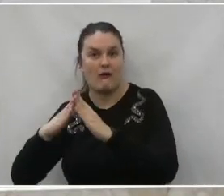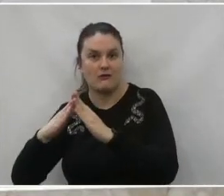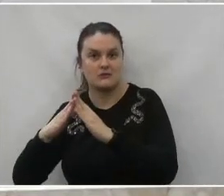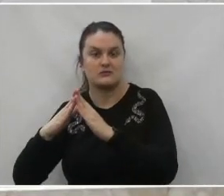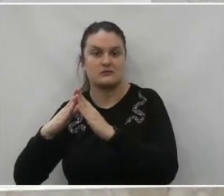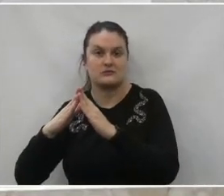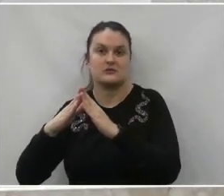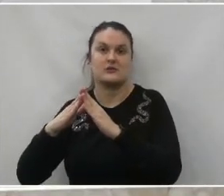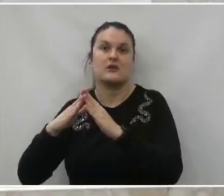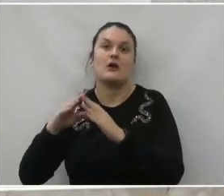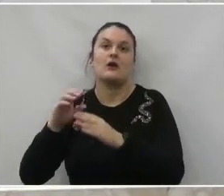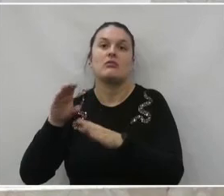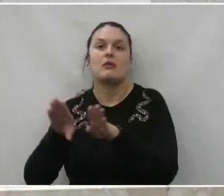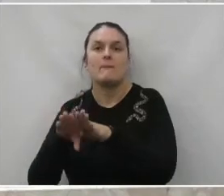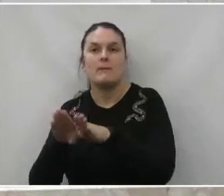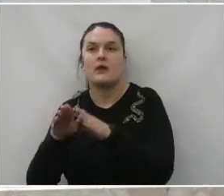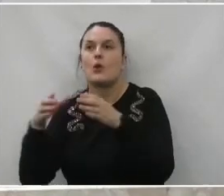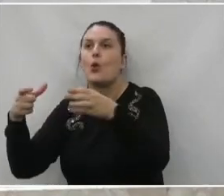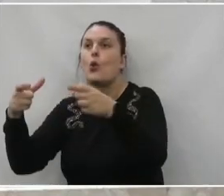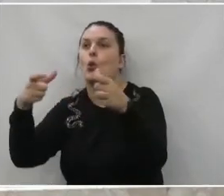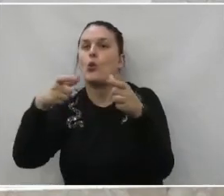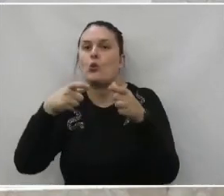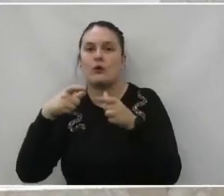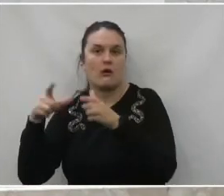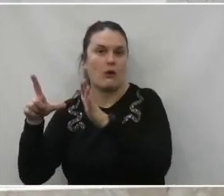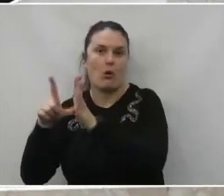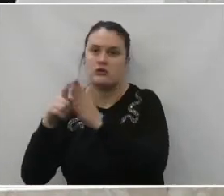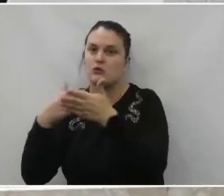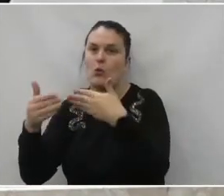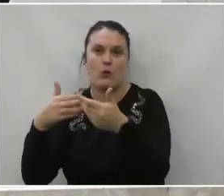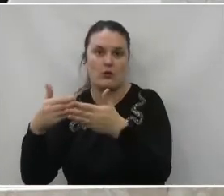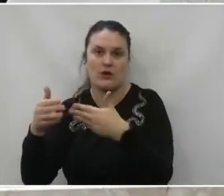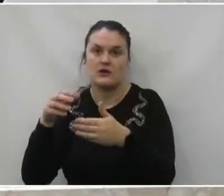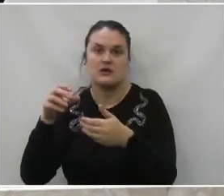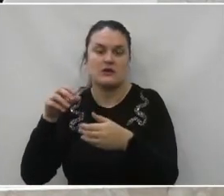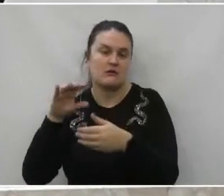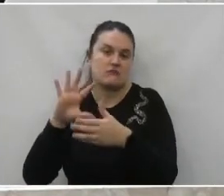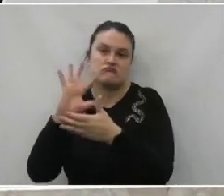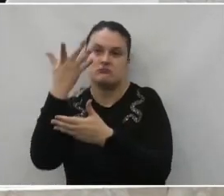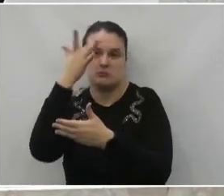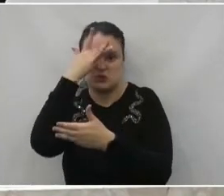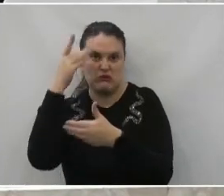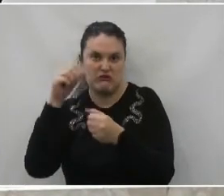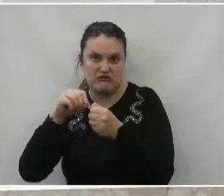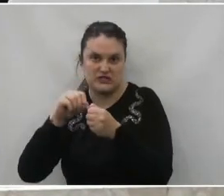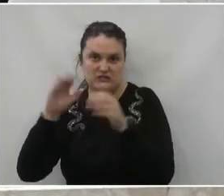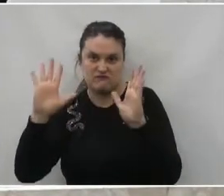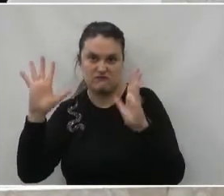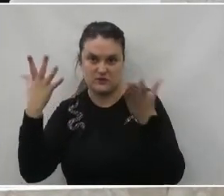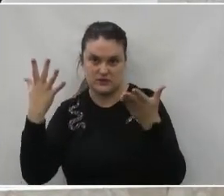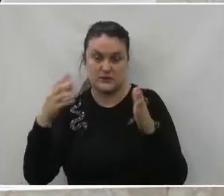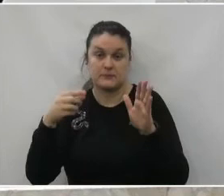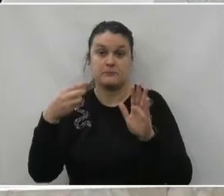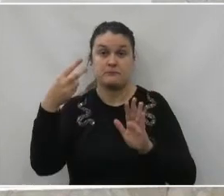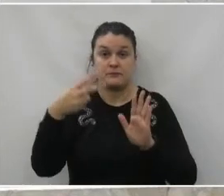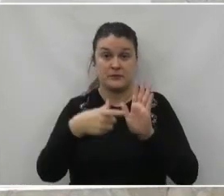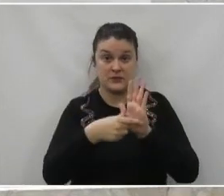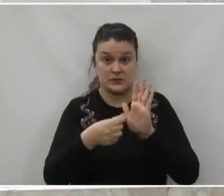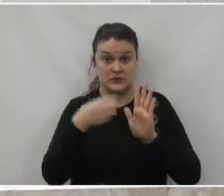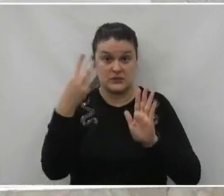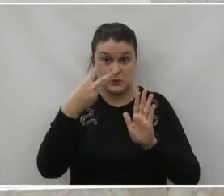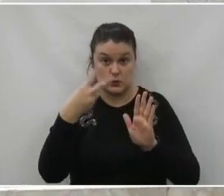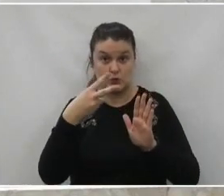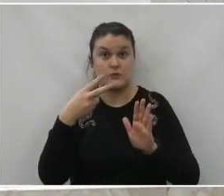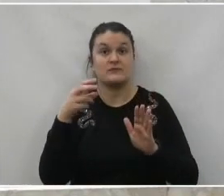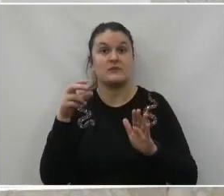possuidor do imóvel e do estabelecimento onde se constatou a infração. Artigo 2º. Fica determinado